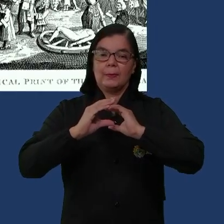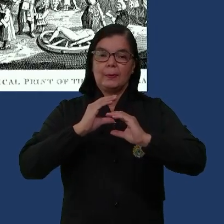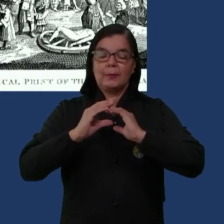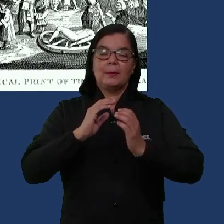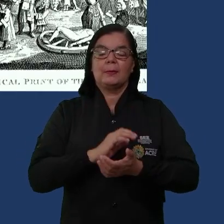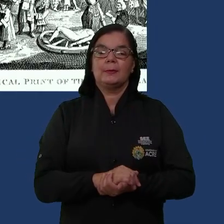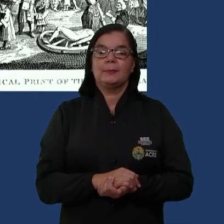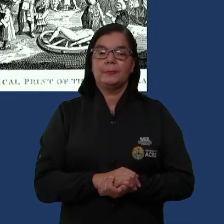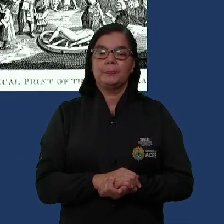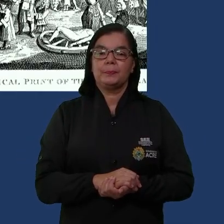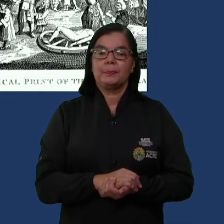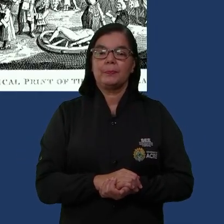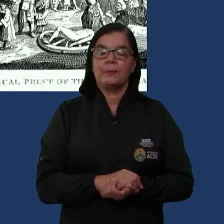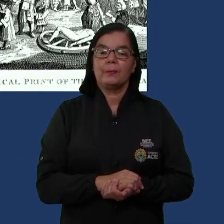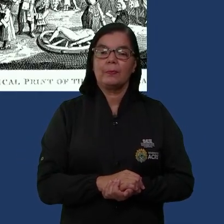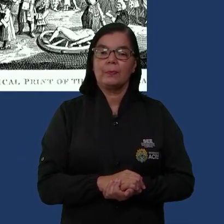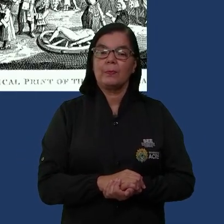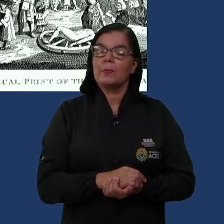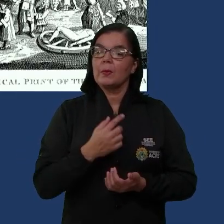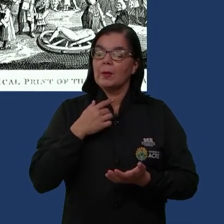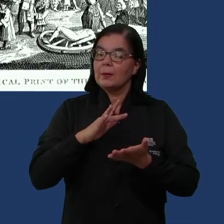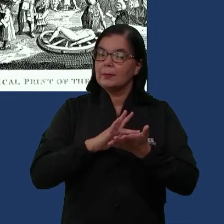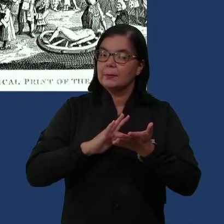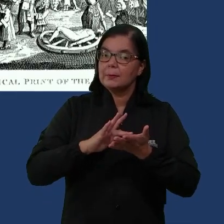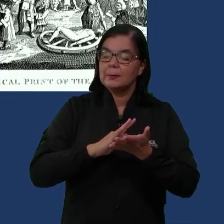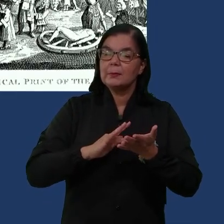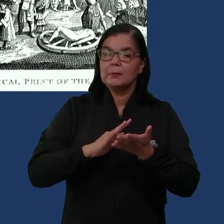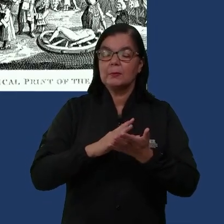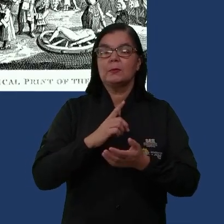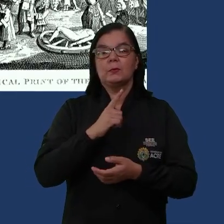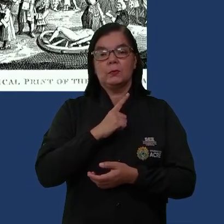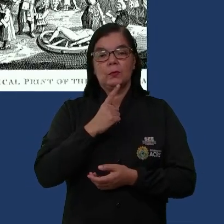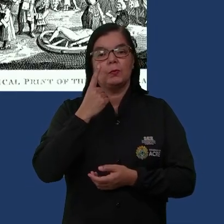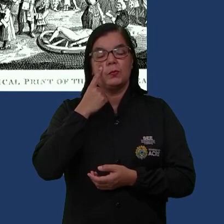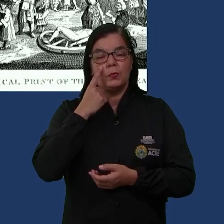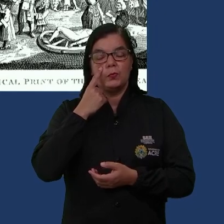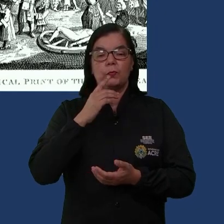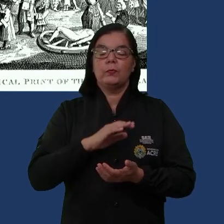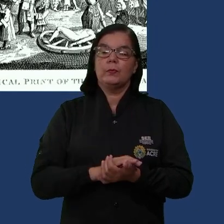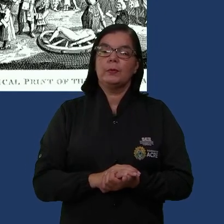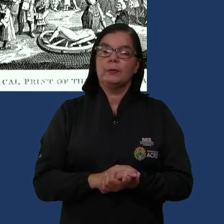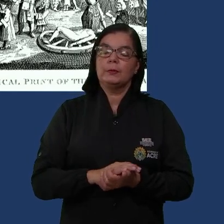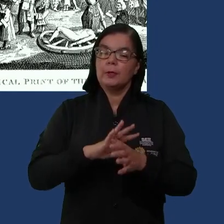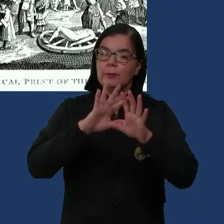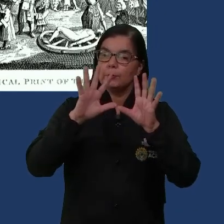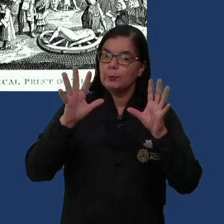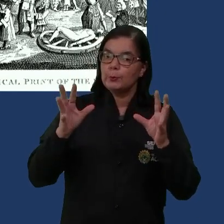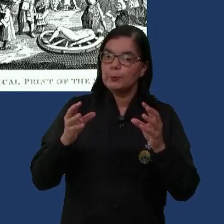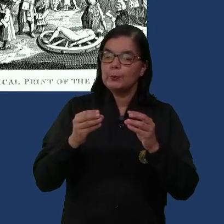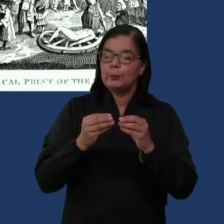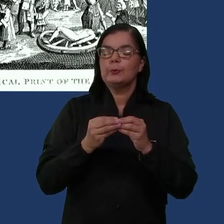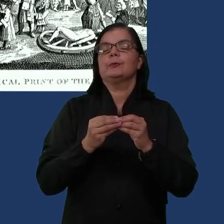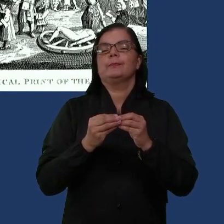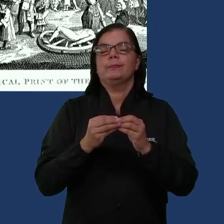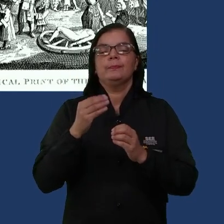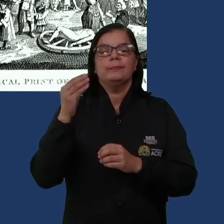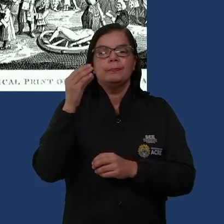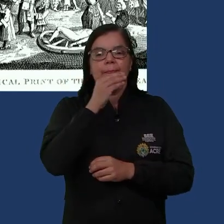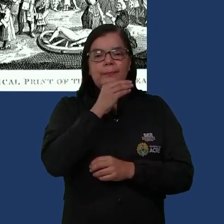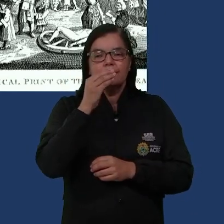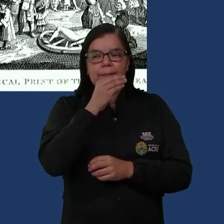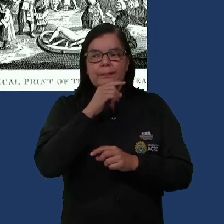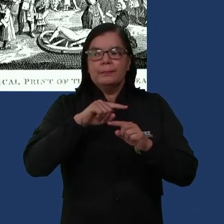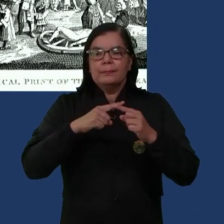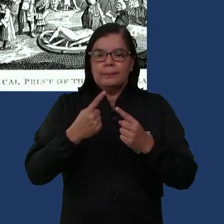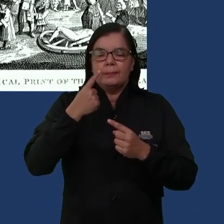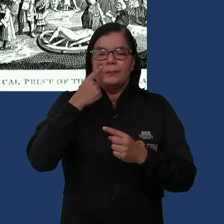música, na arte digital. Então, a gente fez essa viagem bem rápida, bem